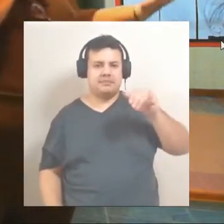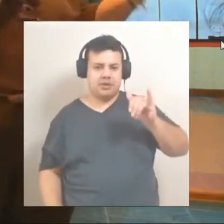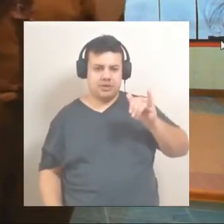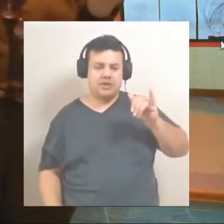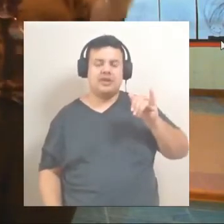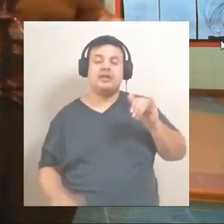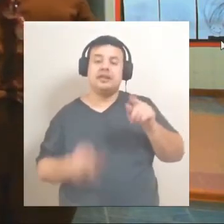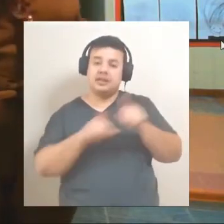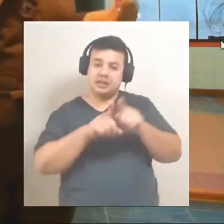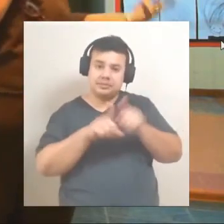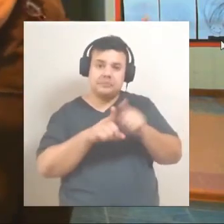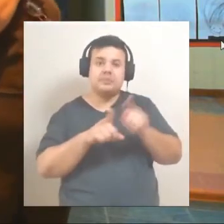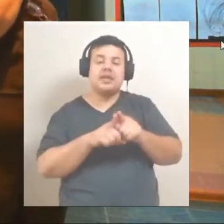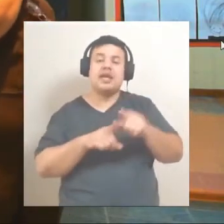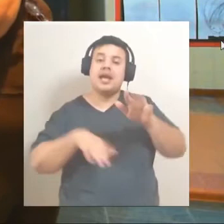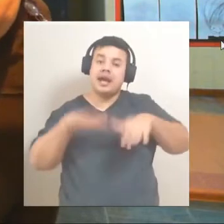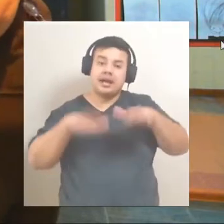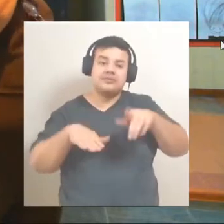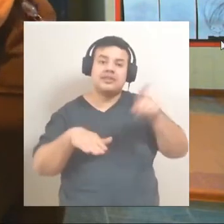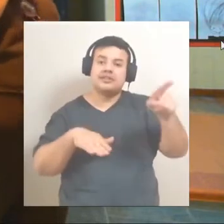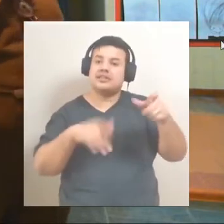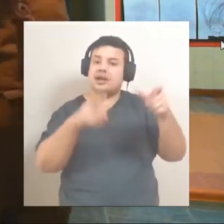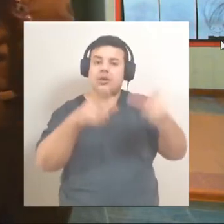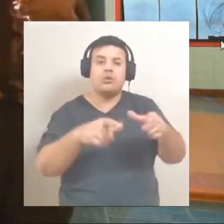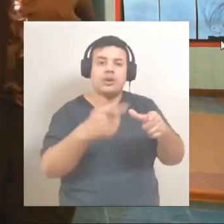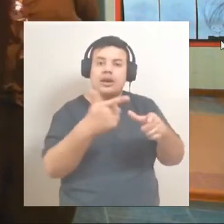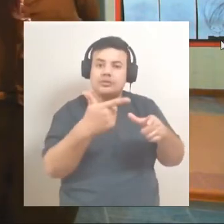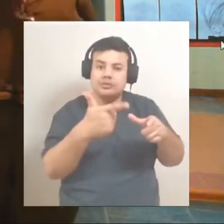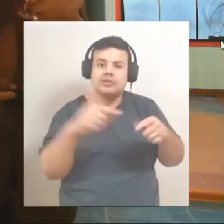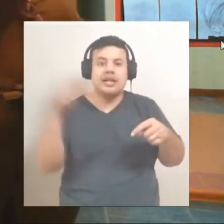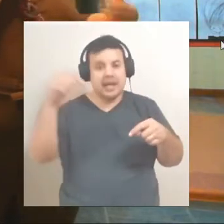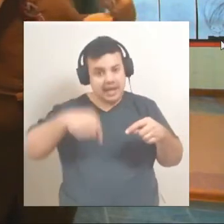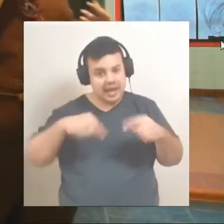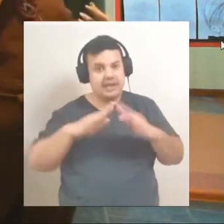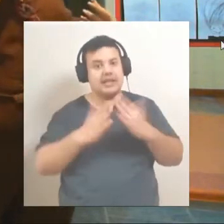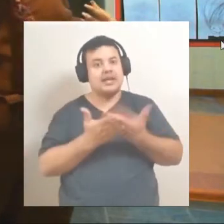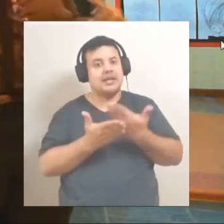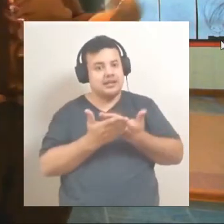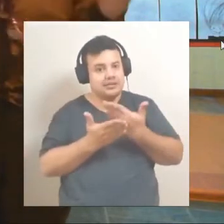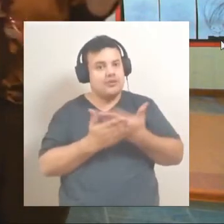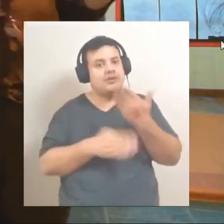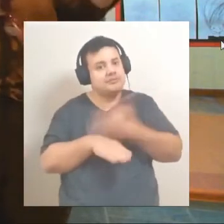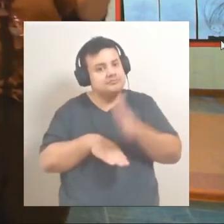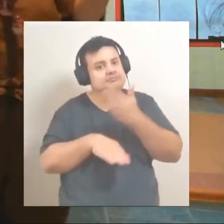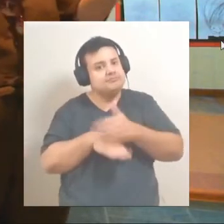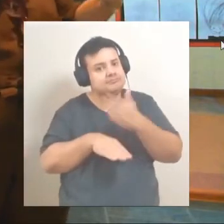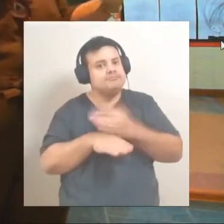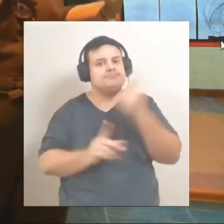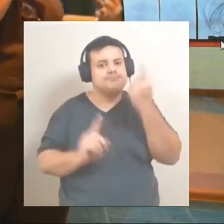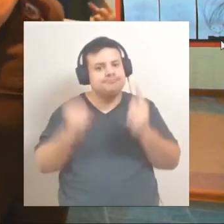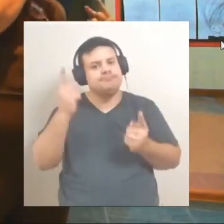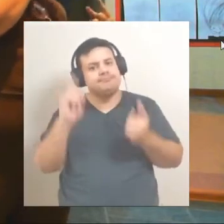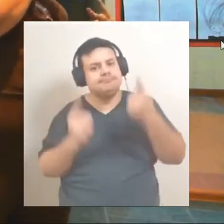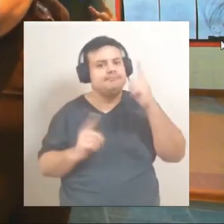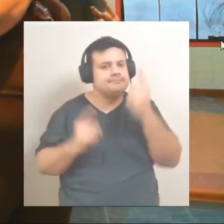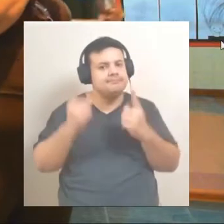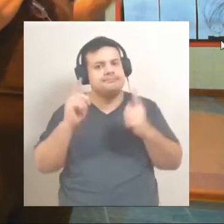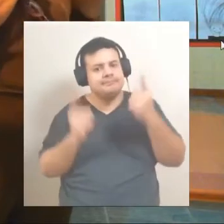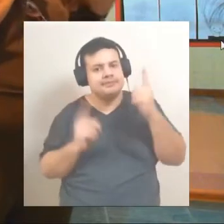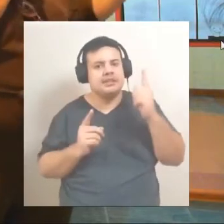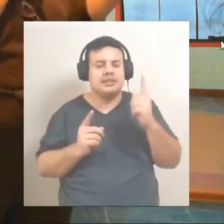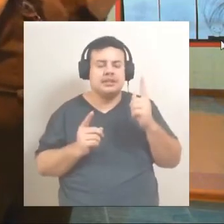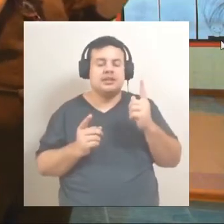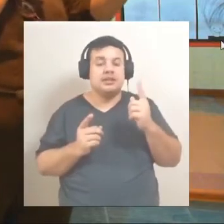aqui, porque a gente estava sem espaço em determinados momentos. Então, eu só tenho a agradecer a essa grande família que é o bairro do